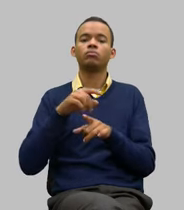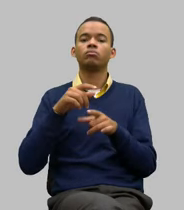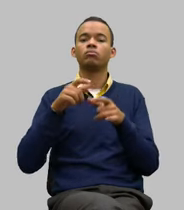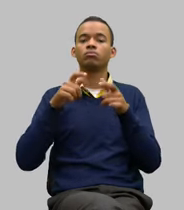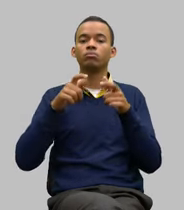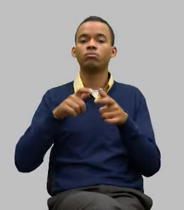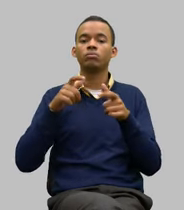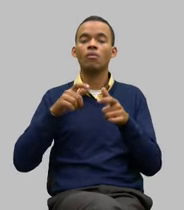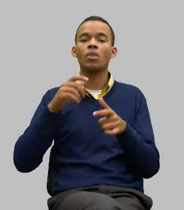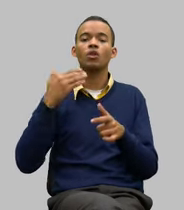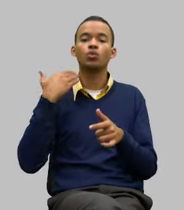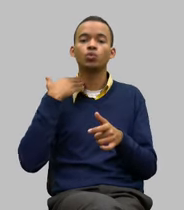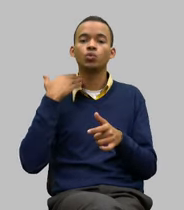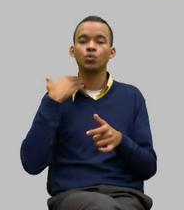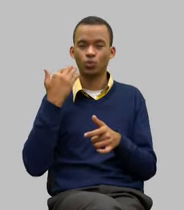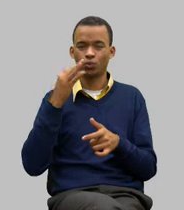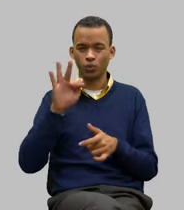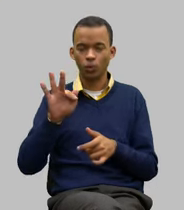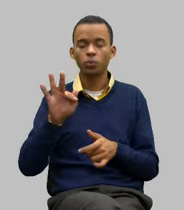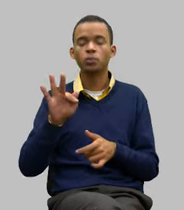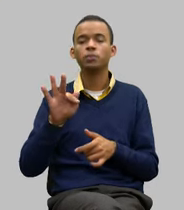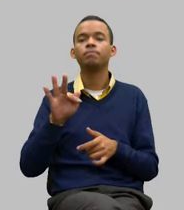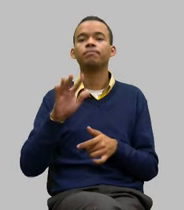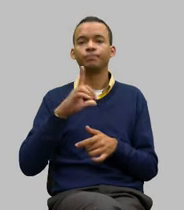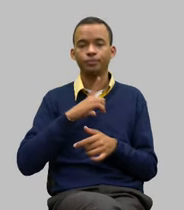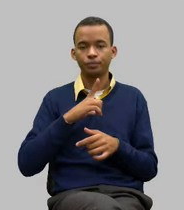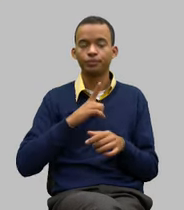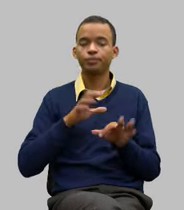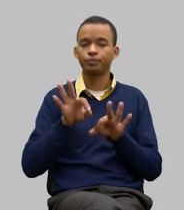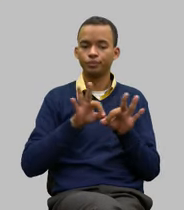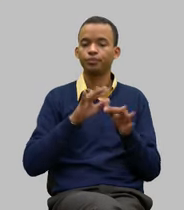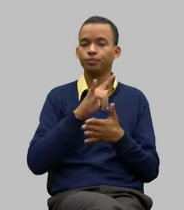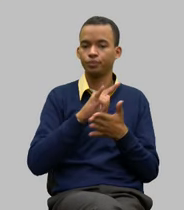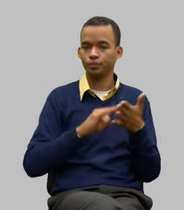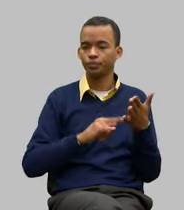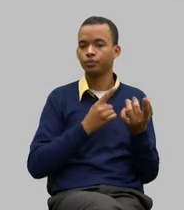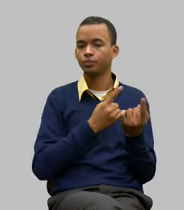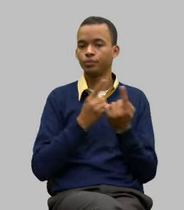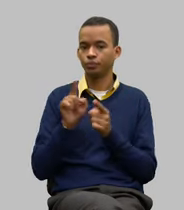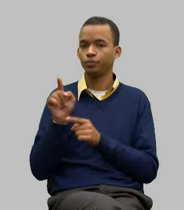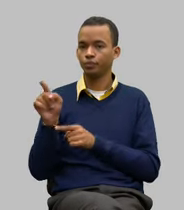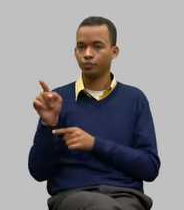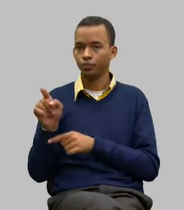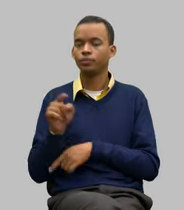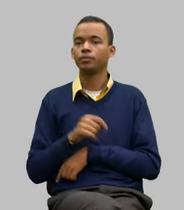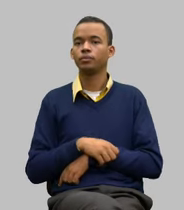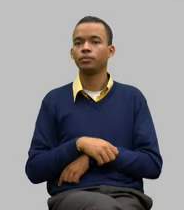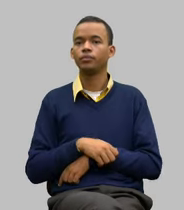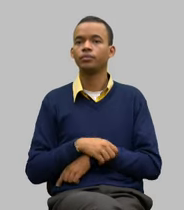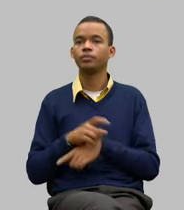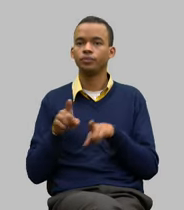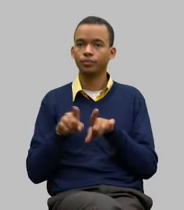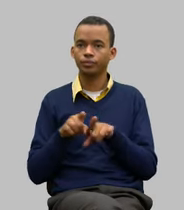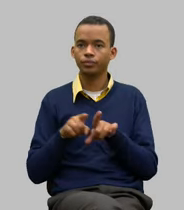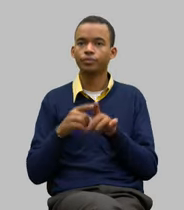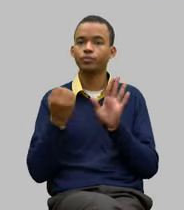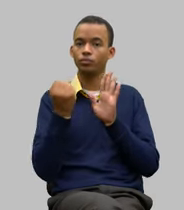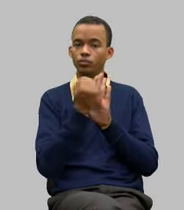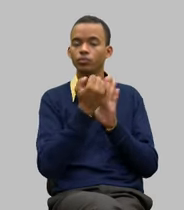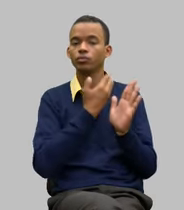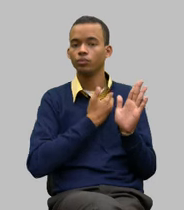para apurar possíveis omissões por parte do diretor-geral eh no tocante ao patrimônio público da respectiva unidade